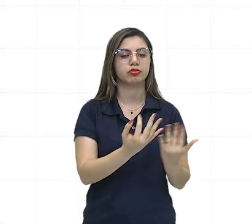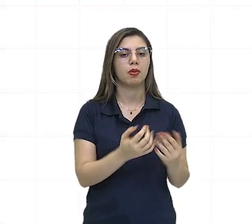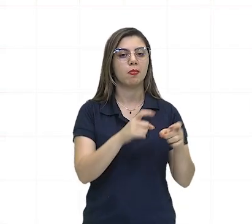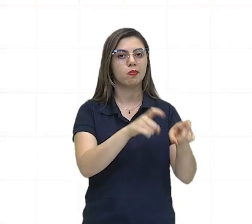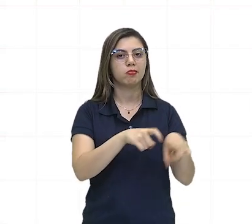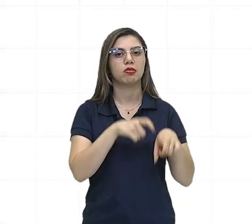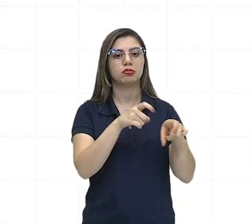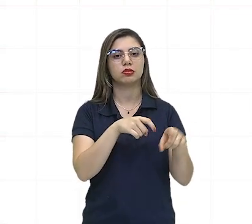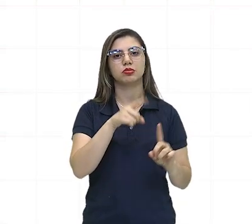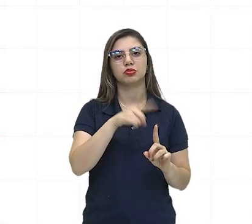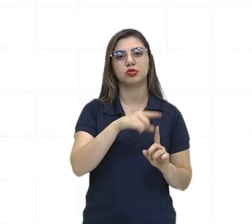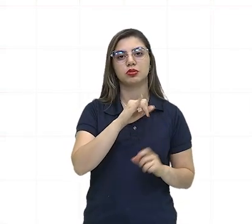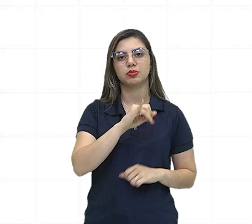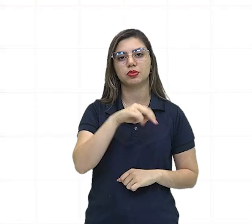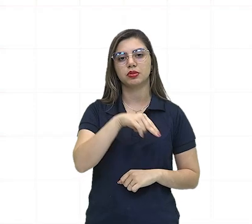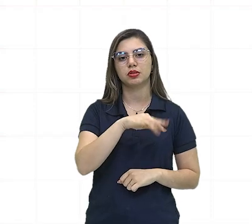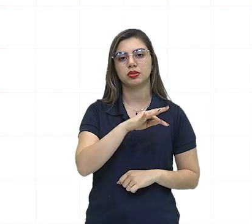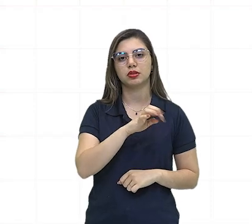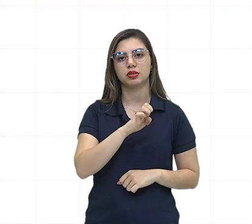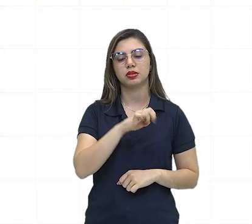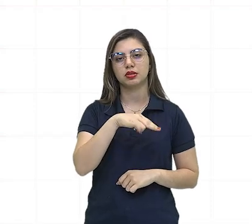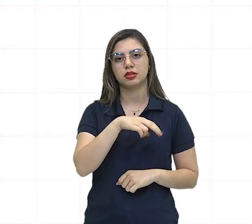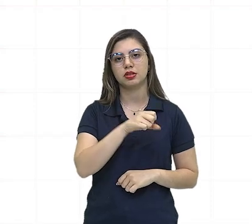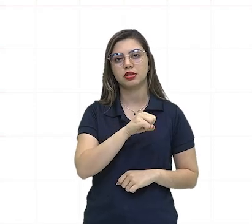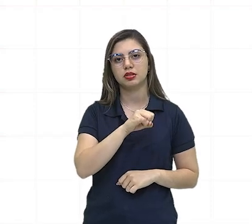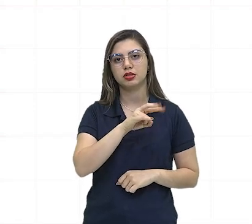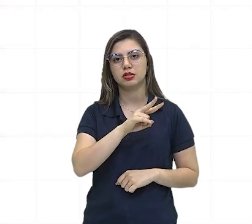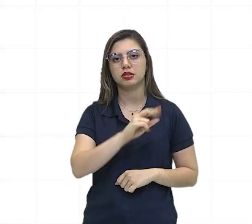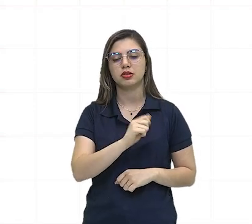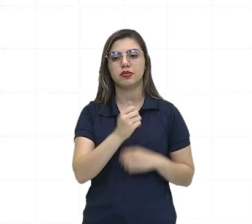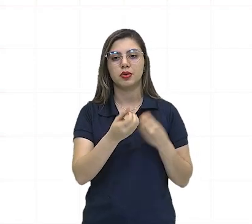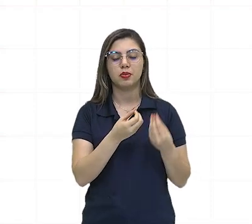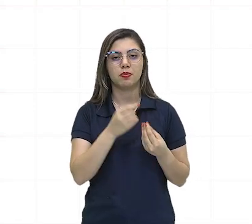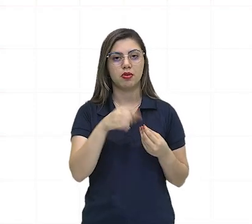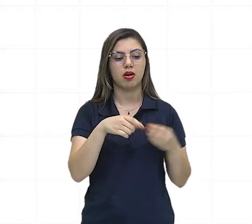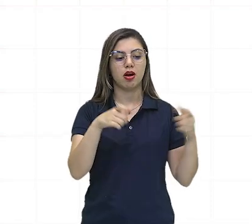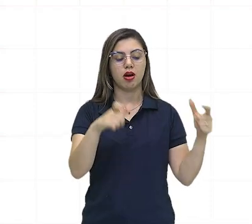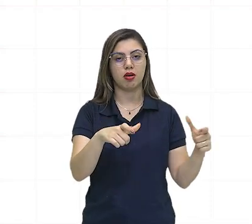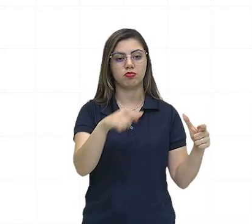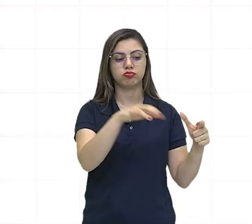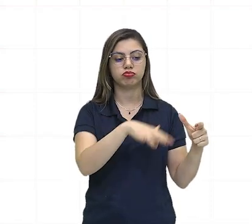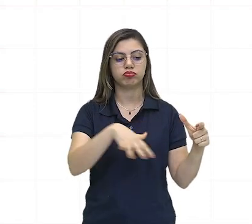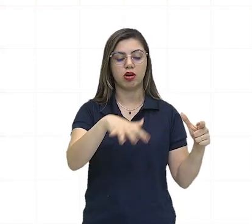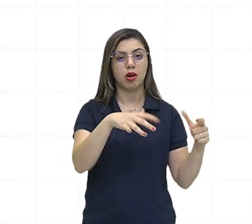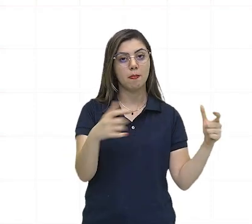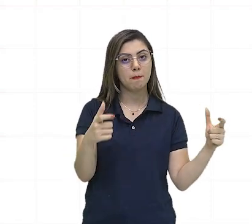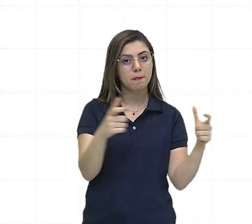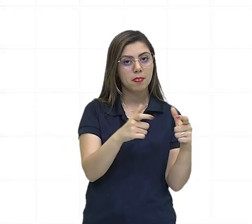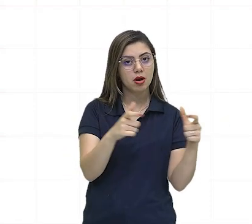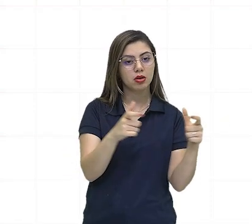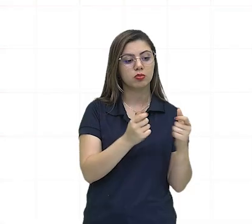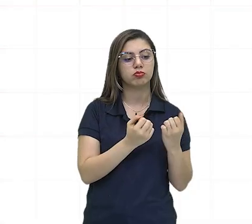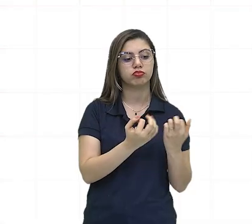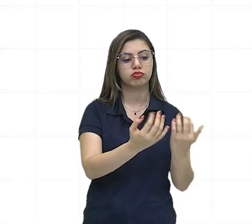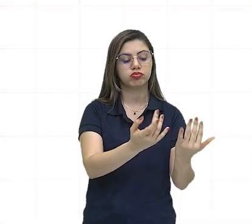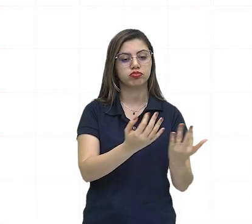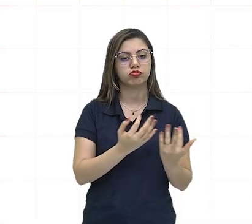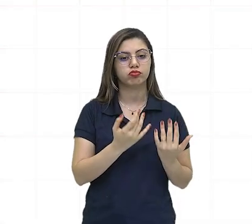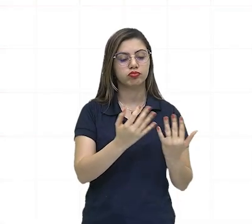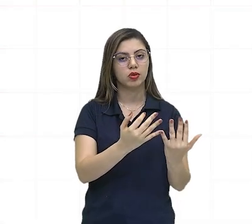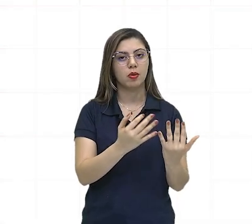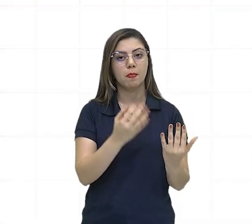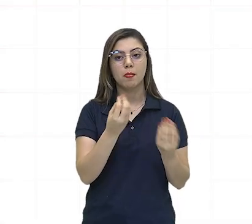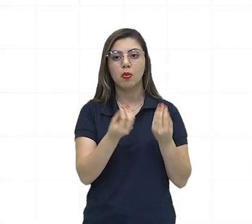Nesse sistema, nós vamos ter ali áreas menores sendo cultivadas, mas com uma